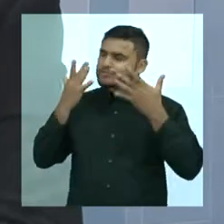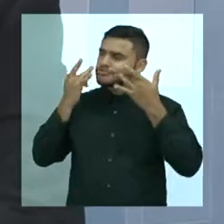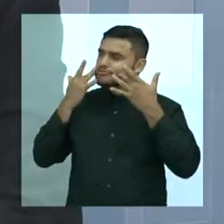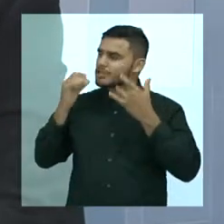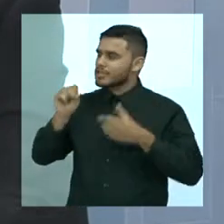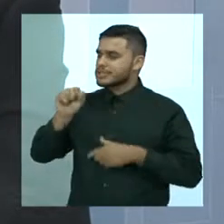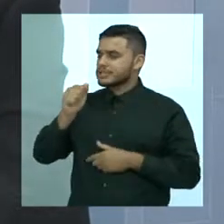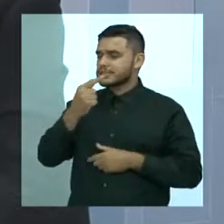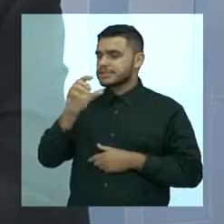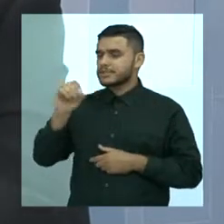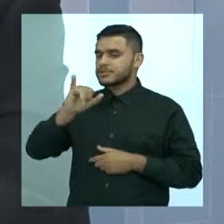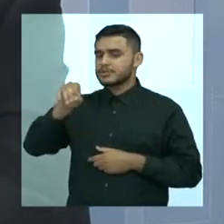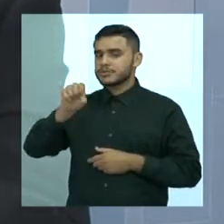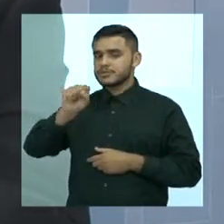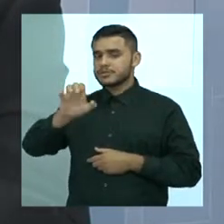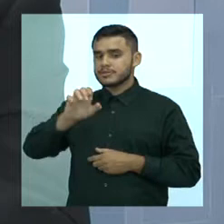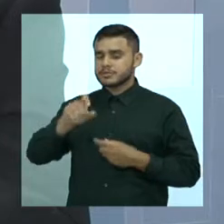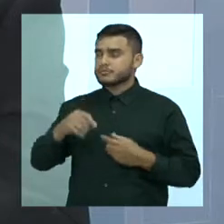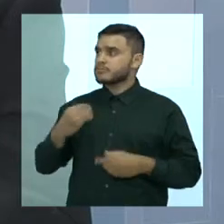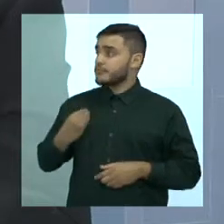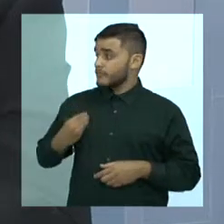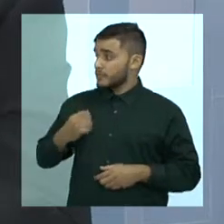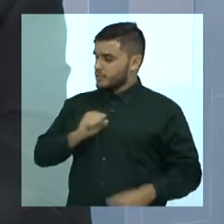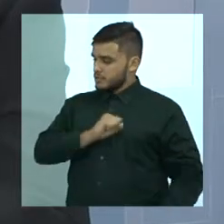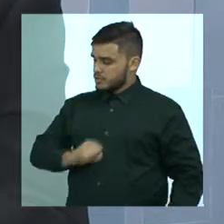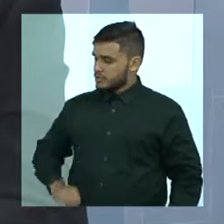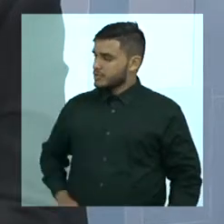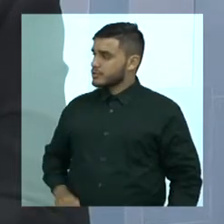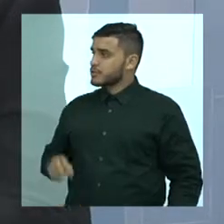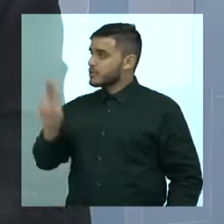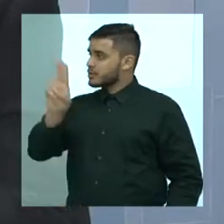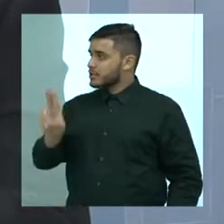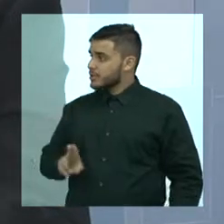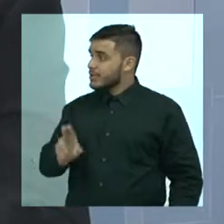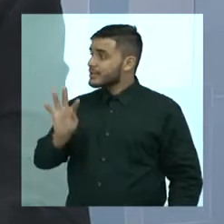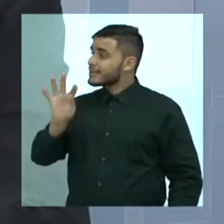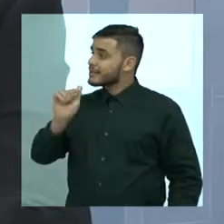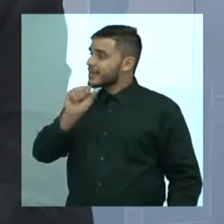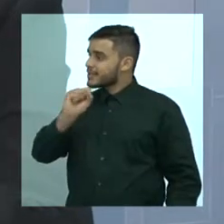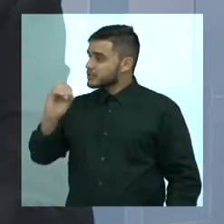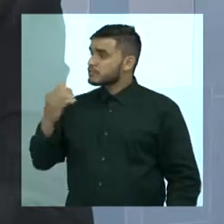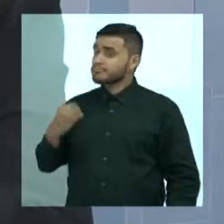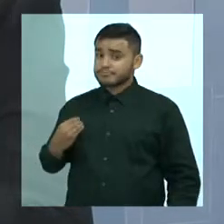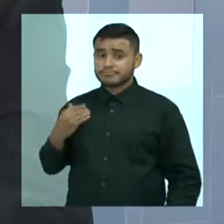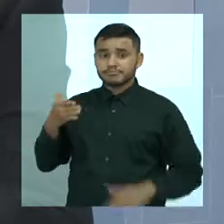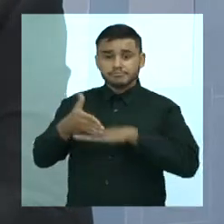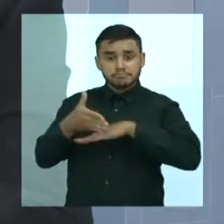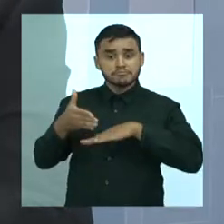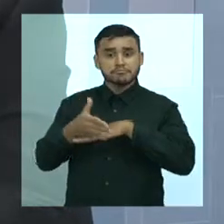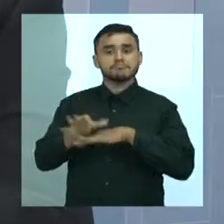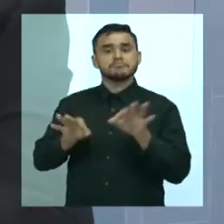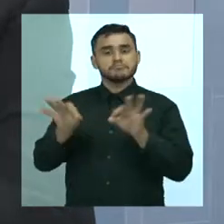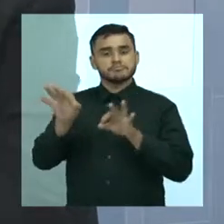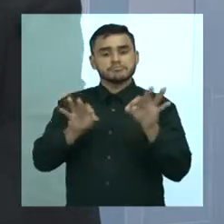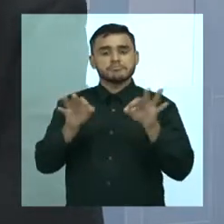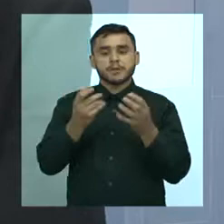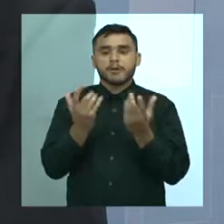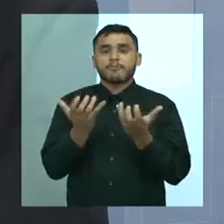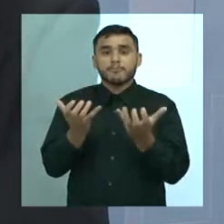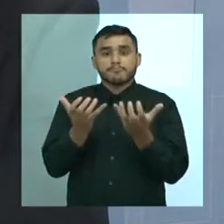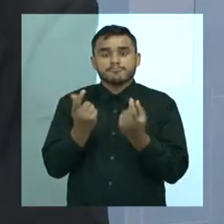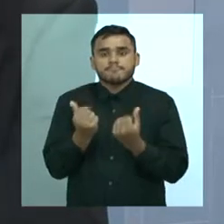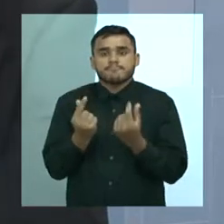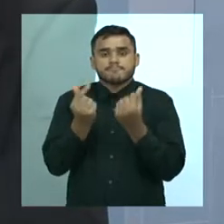qual o senador Tasso Gereissati estava participando, porque ele foi um dos responsáveis de trazer